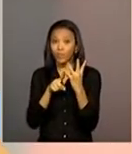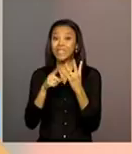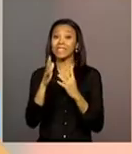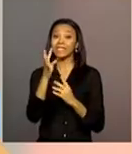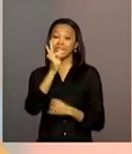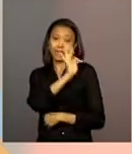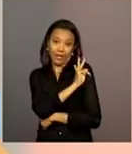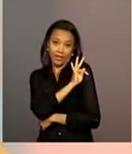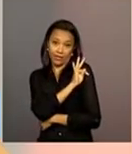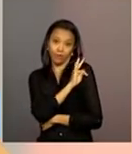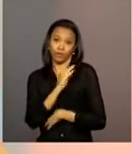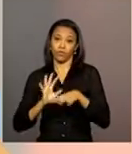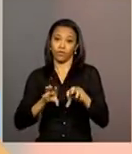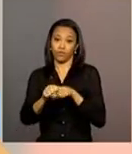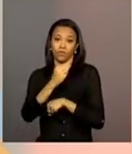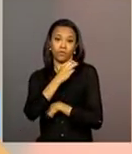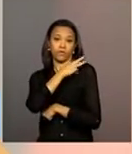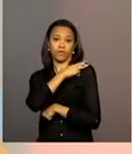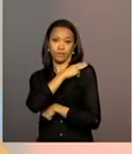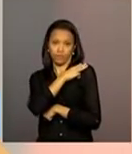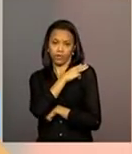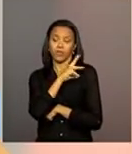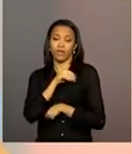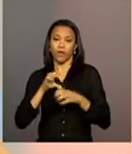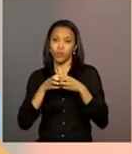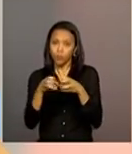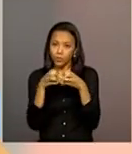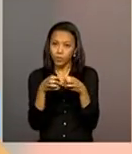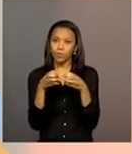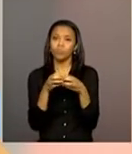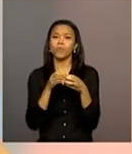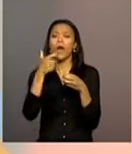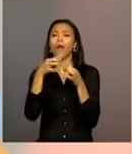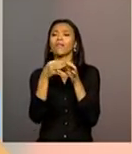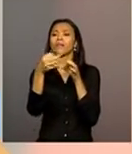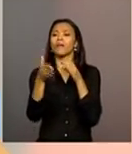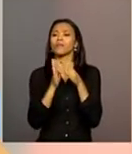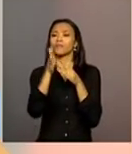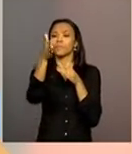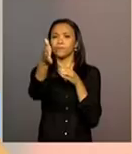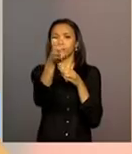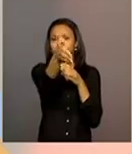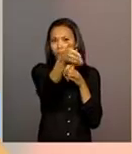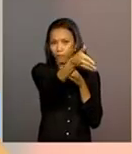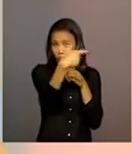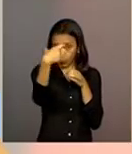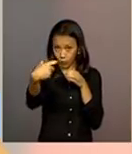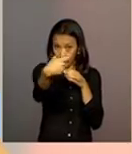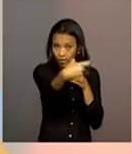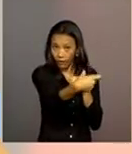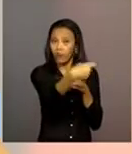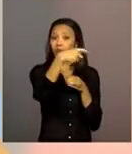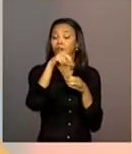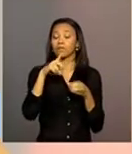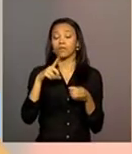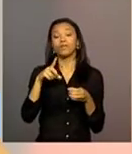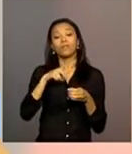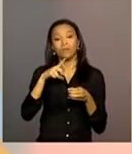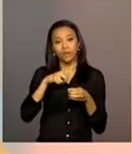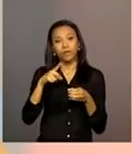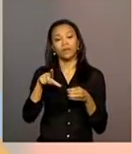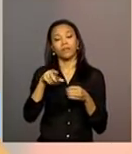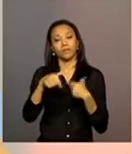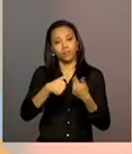médio que compõe essa equipe que vai até aos locais aos territórios onde os os serviços sócio